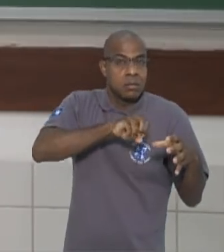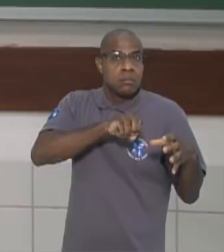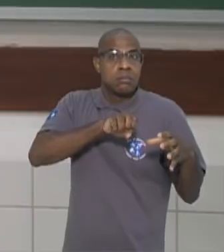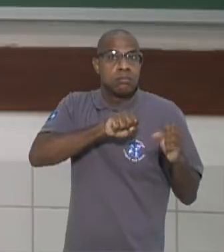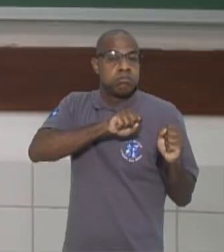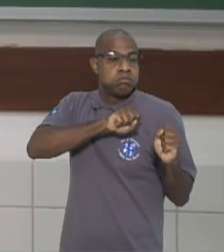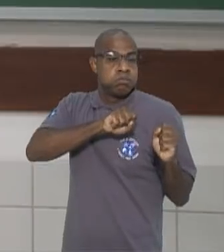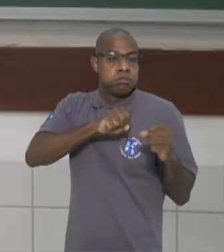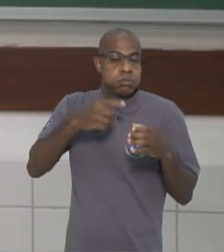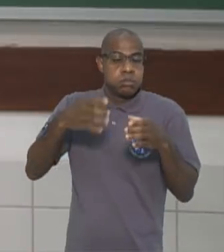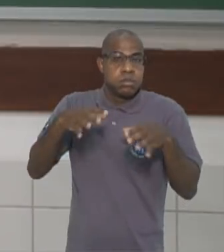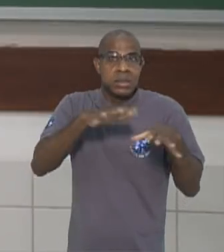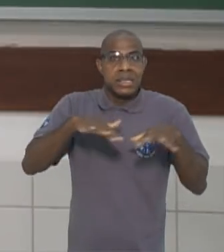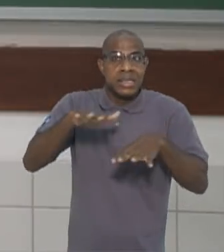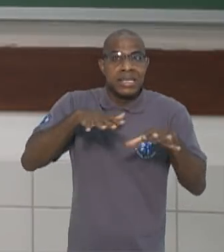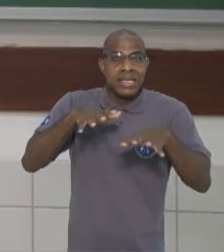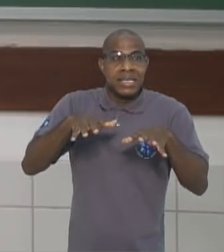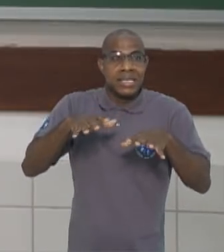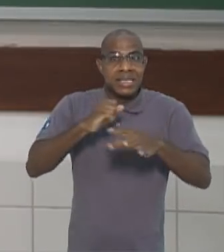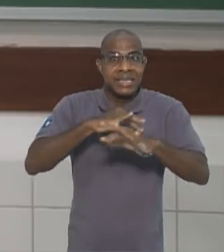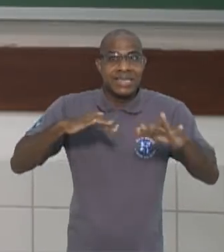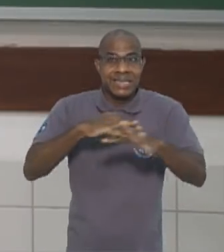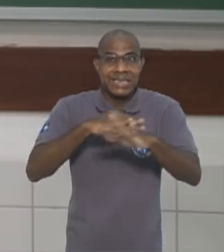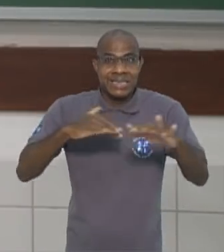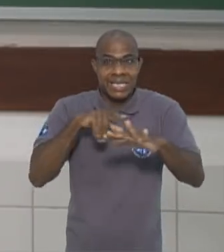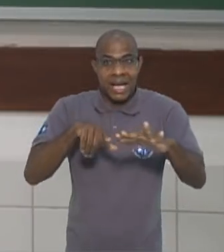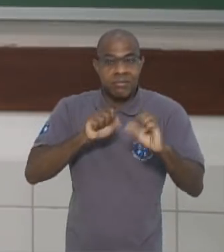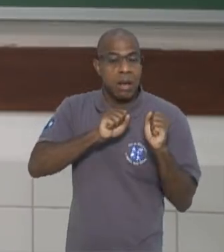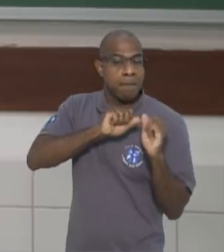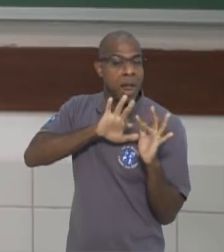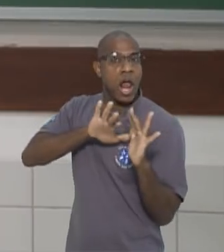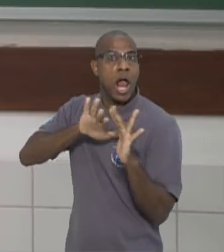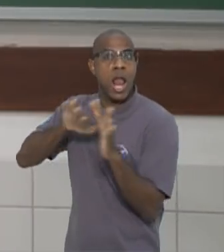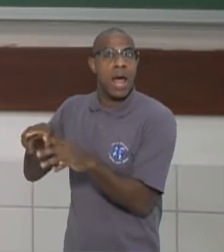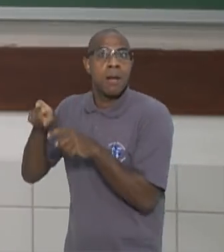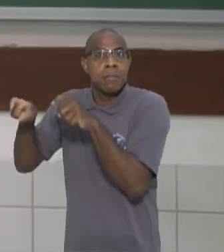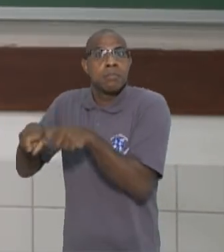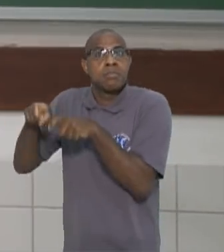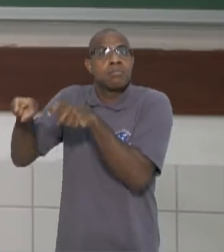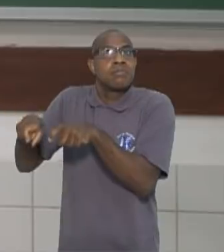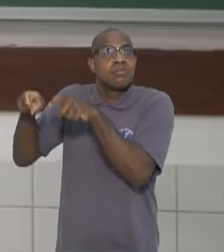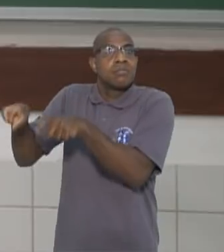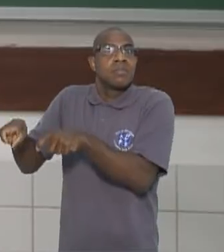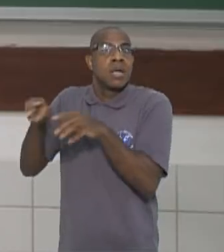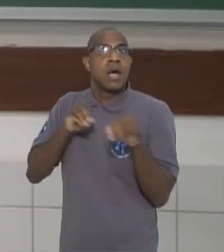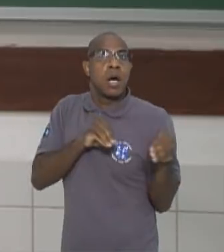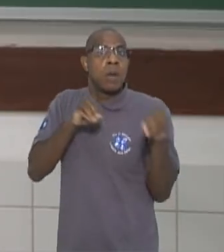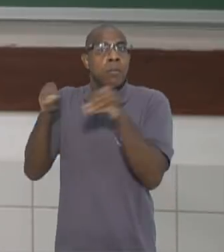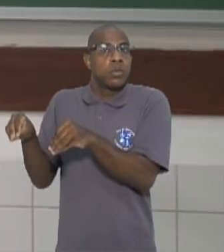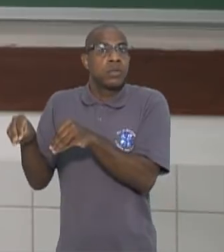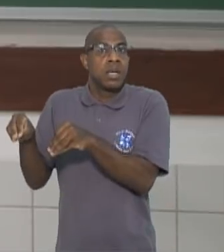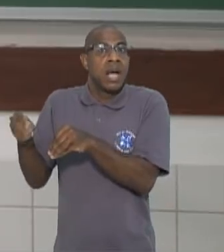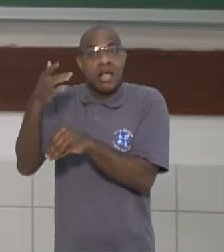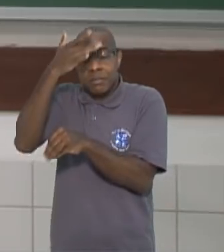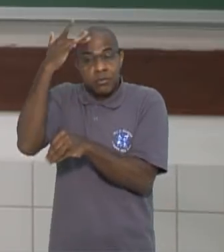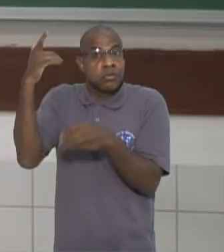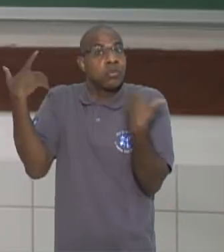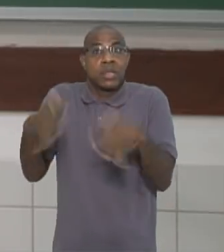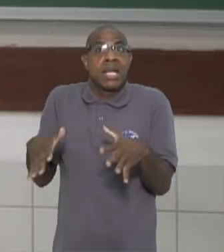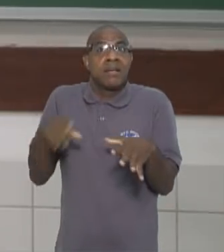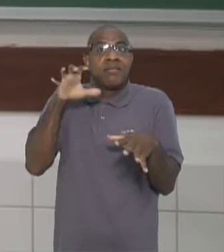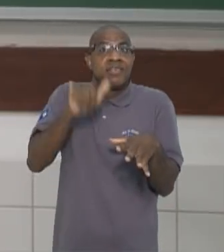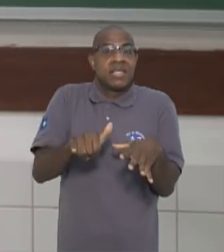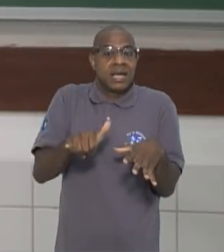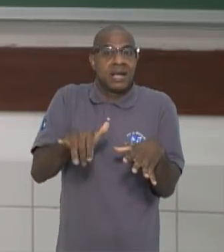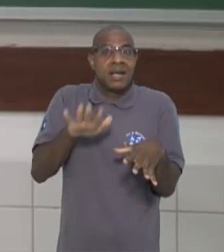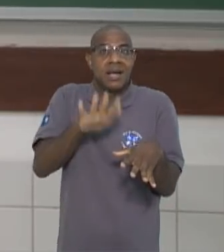quê? Porque as cidades se tornam extremamente inseguras com a queda do Império Romano. Então as pessoas não querem ficar na cidade, elas vão para o campo. Quando elas